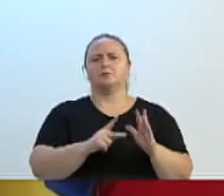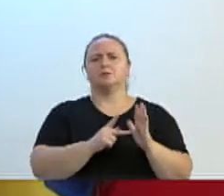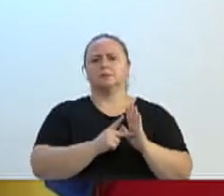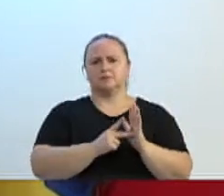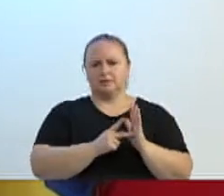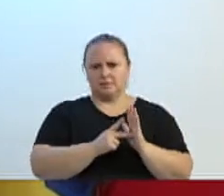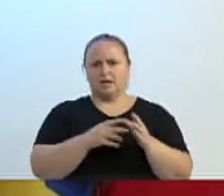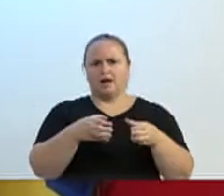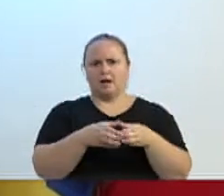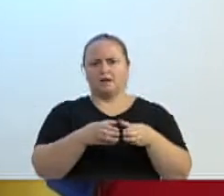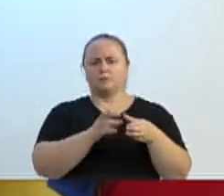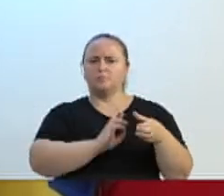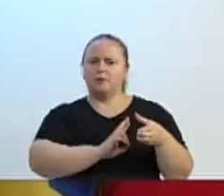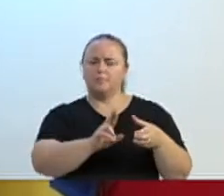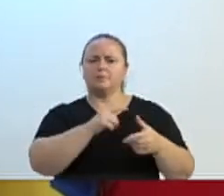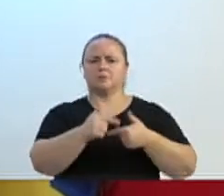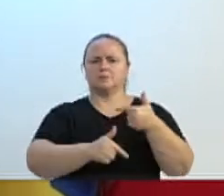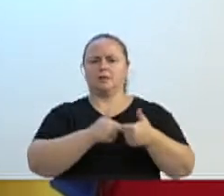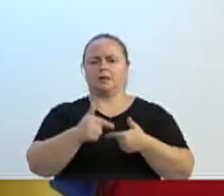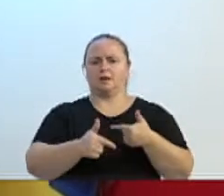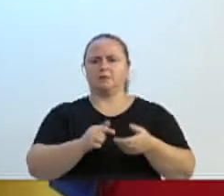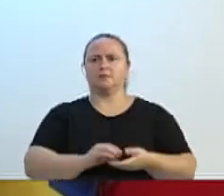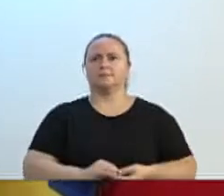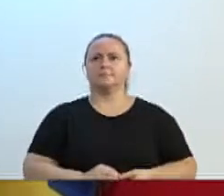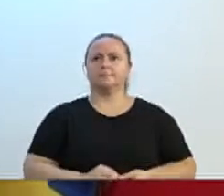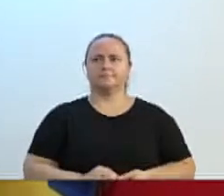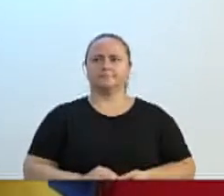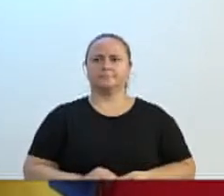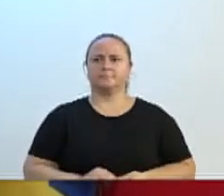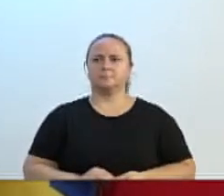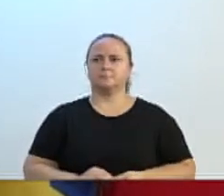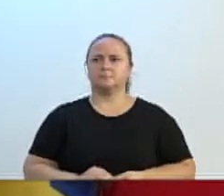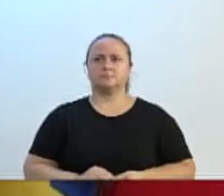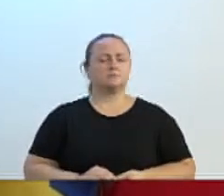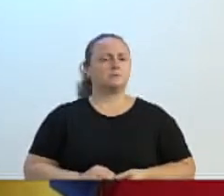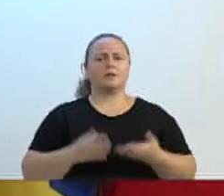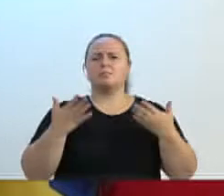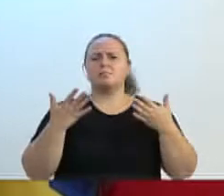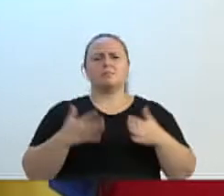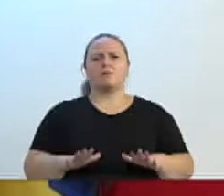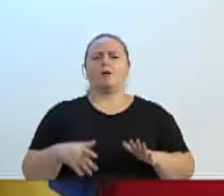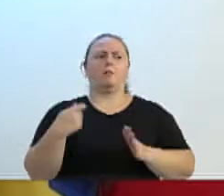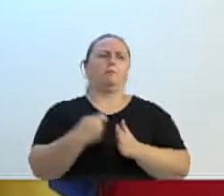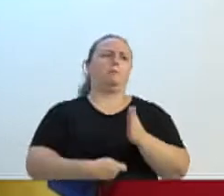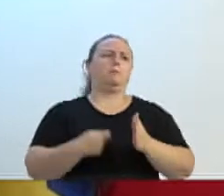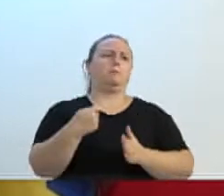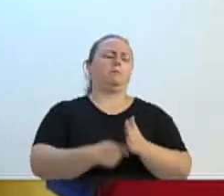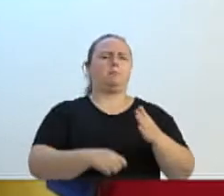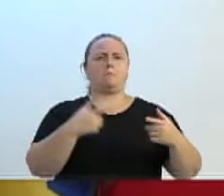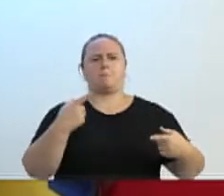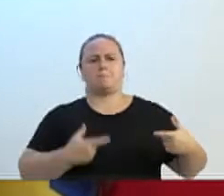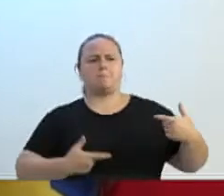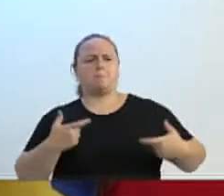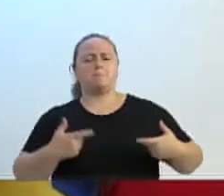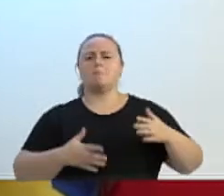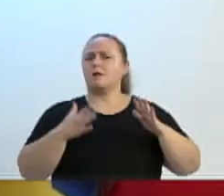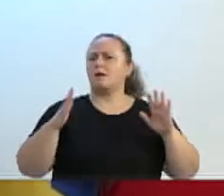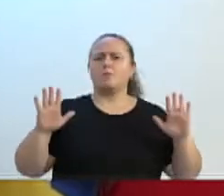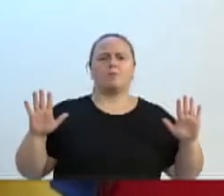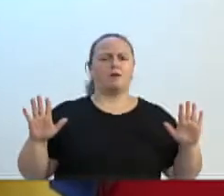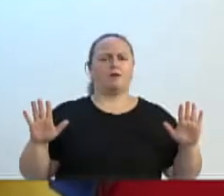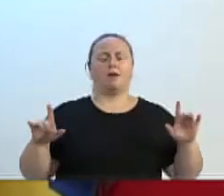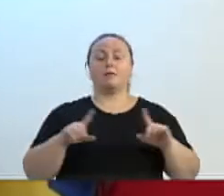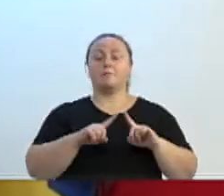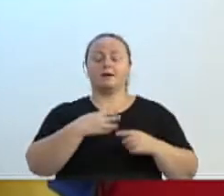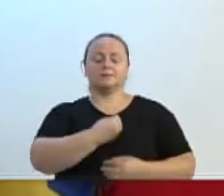classe trabalhadora. Nós não queremos disputar com ninguém, queremos trabalhar na garantia da defesa da vida e do